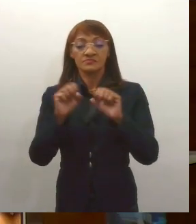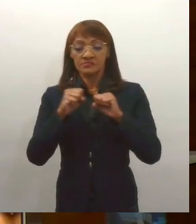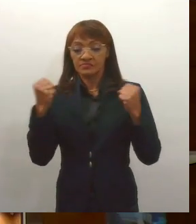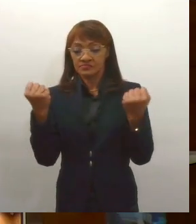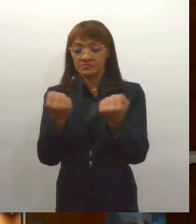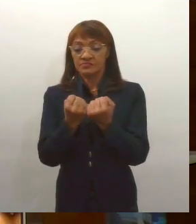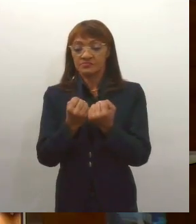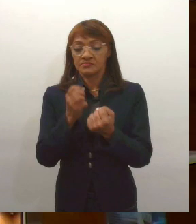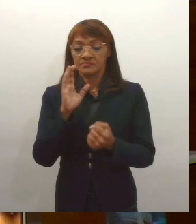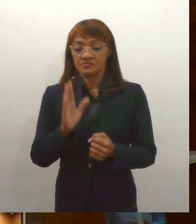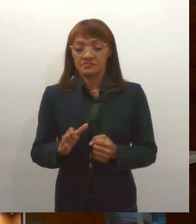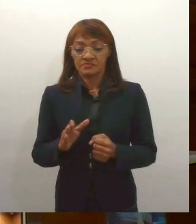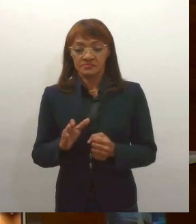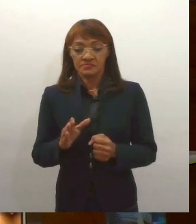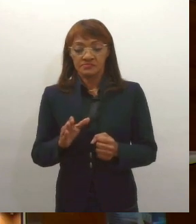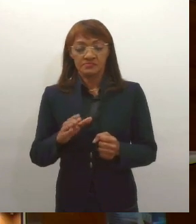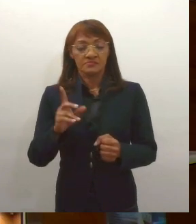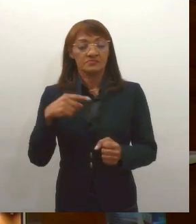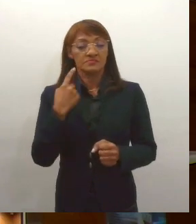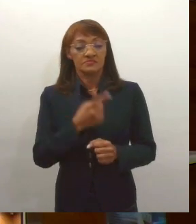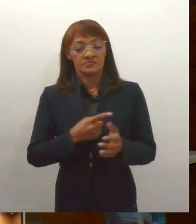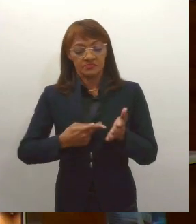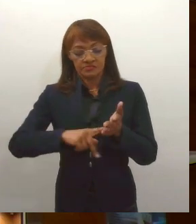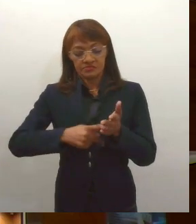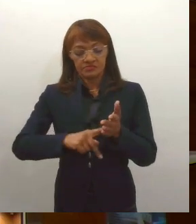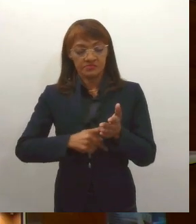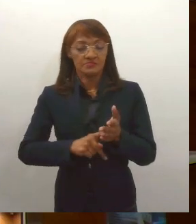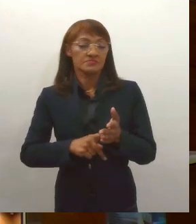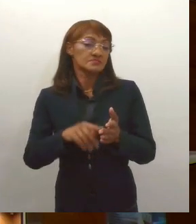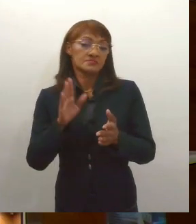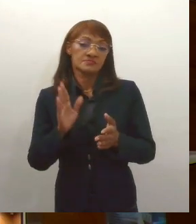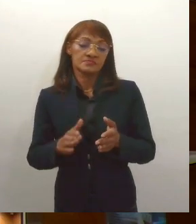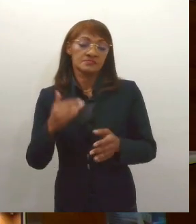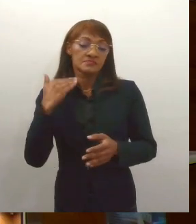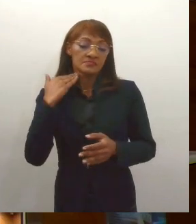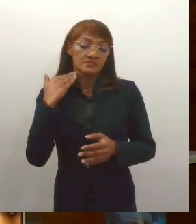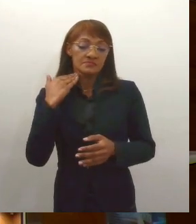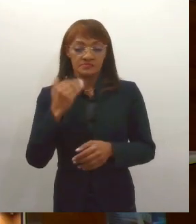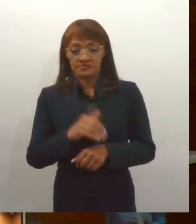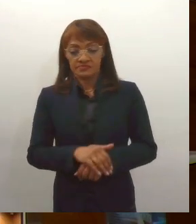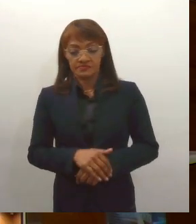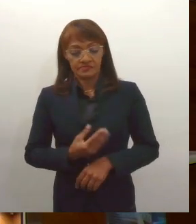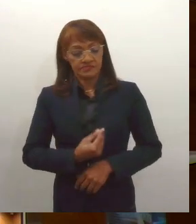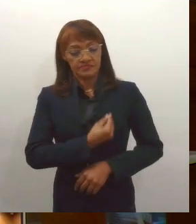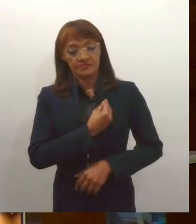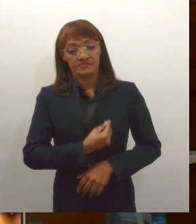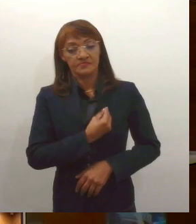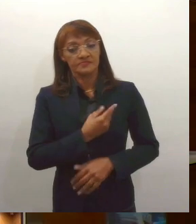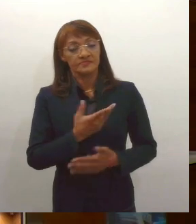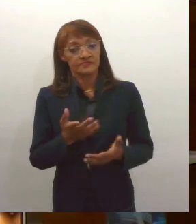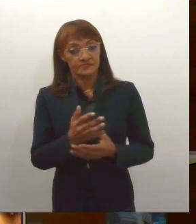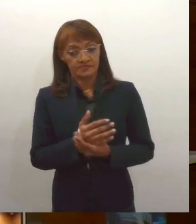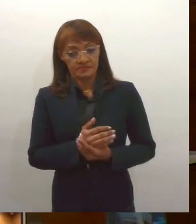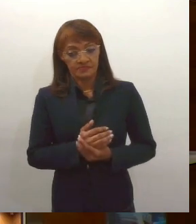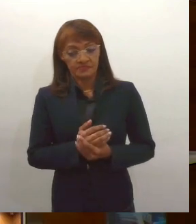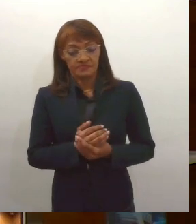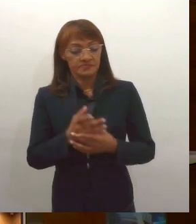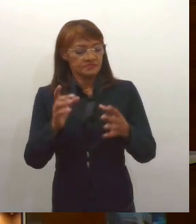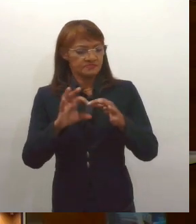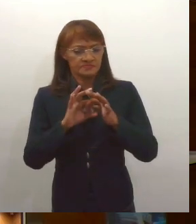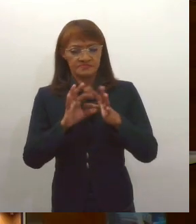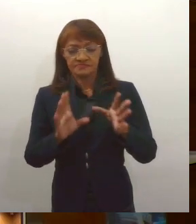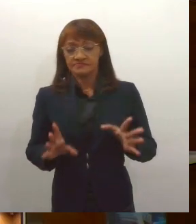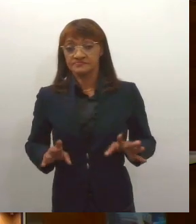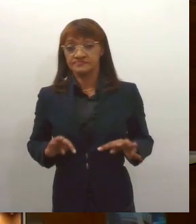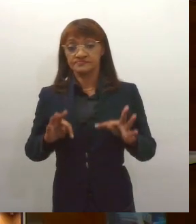dos bancados estão eh participando esse evento é aberto ao público e além né da minha